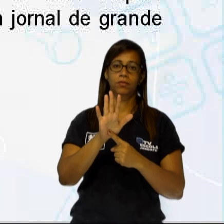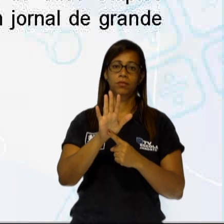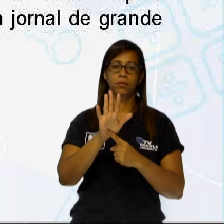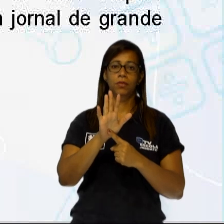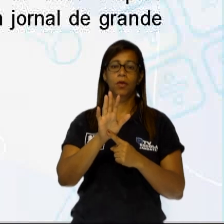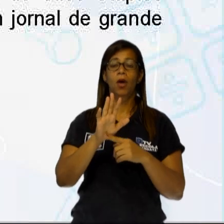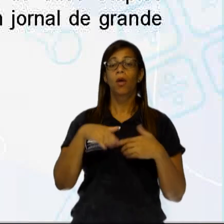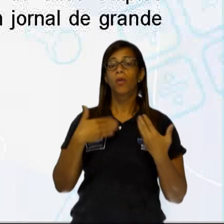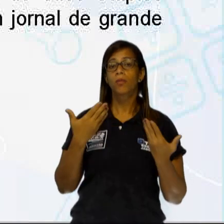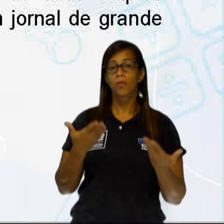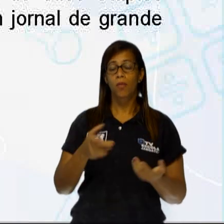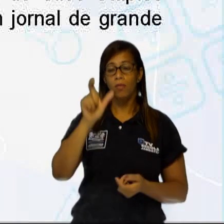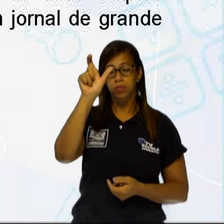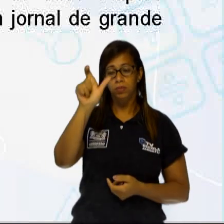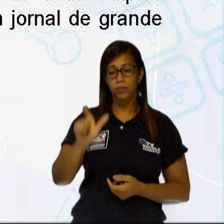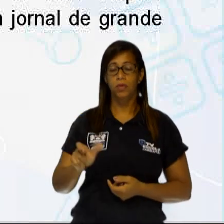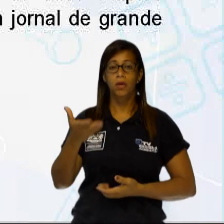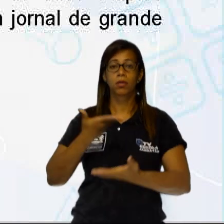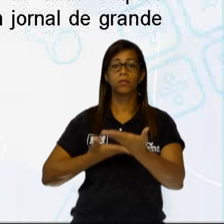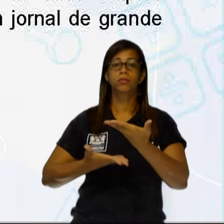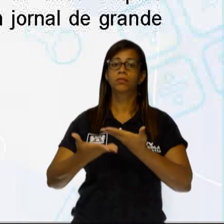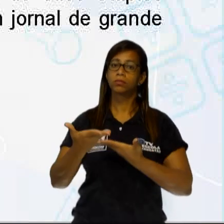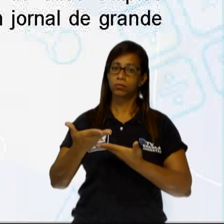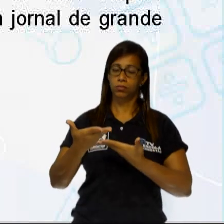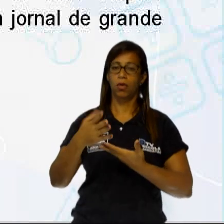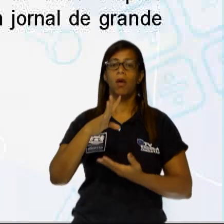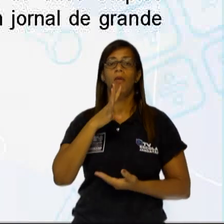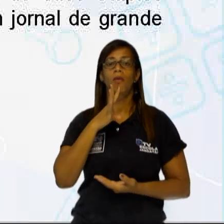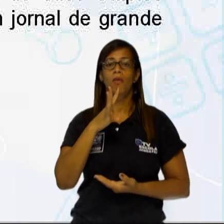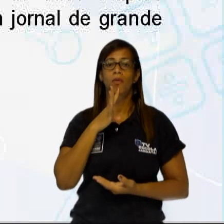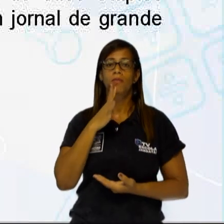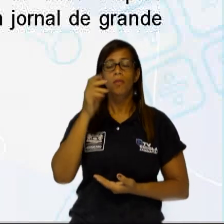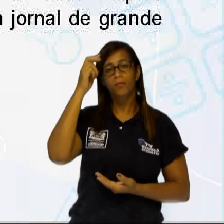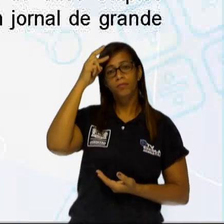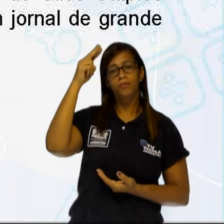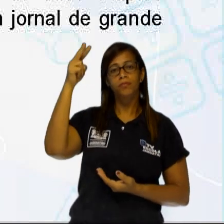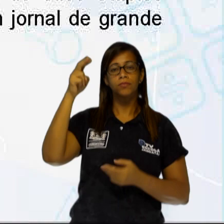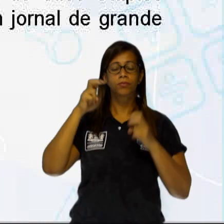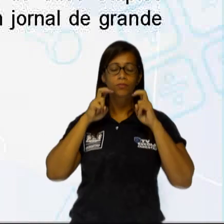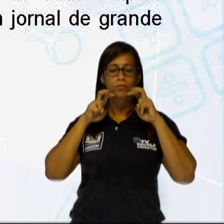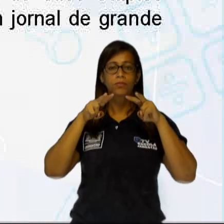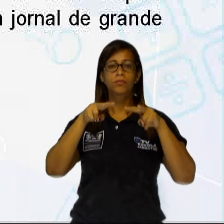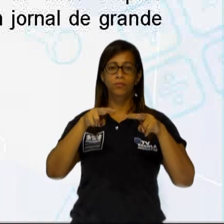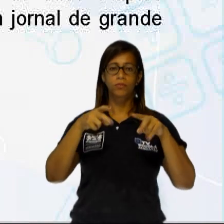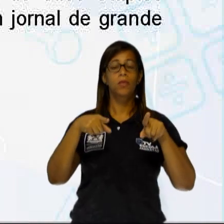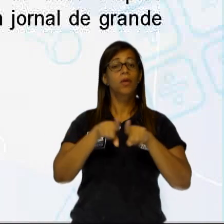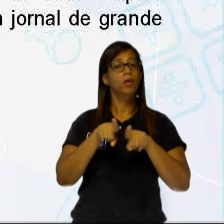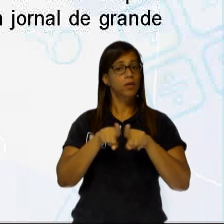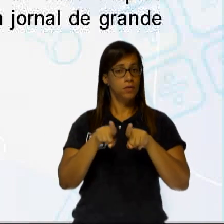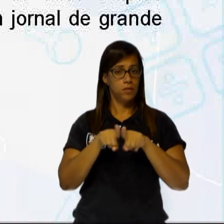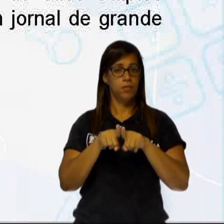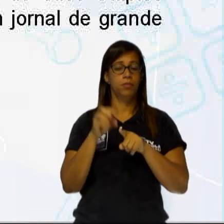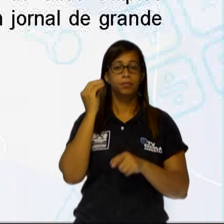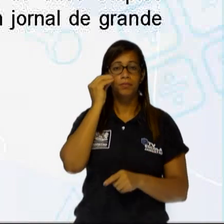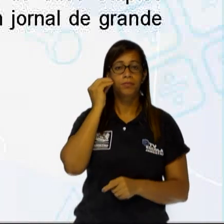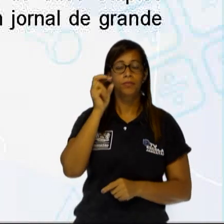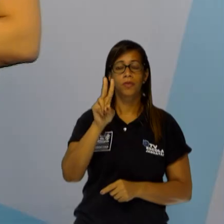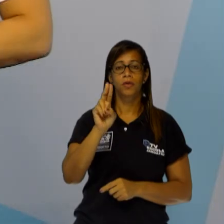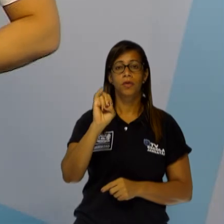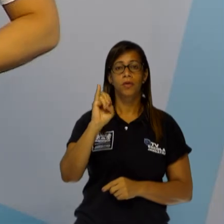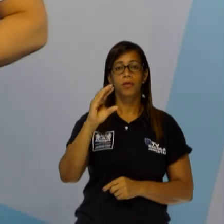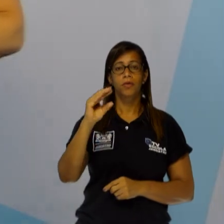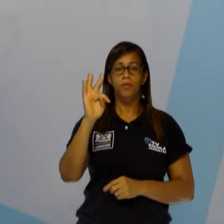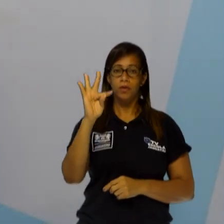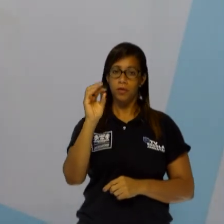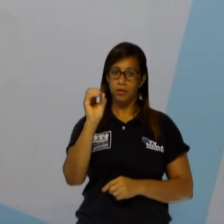qual o interlocutor passa a conhecer tanto as histórias de Nárnia quanto a experiência de Vitor Lima ao lê-las.